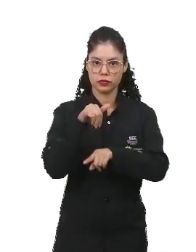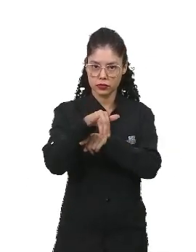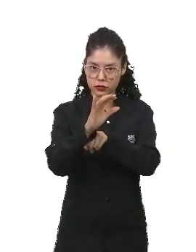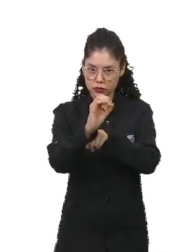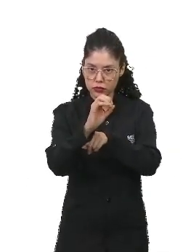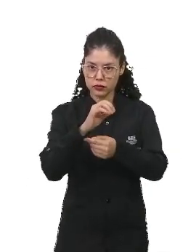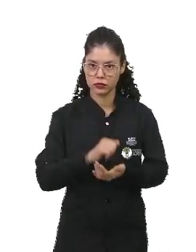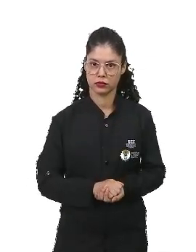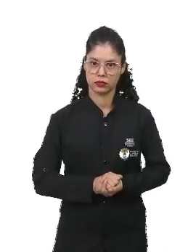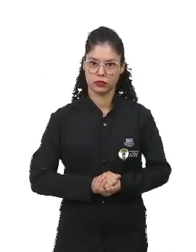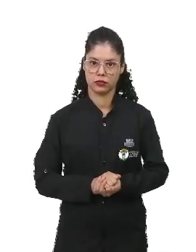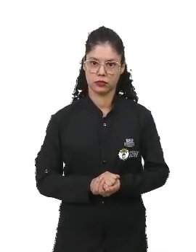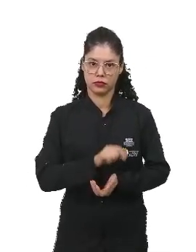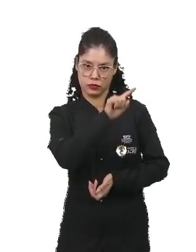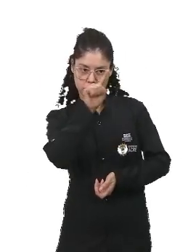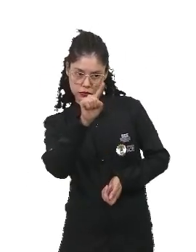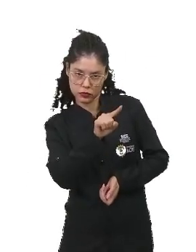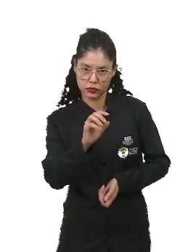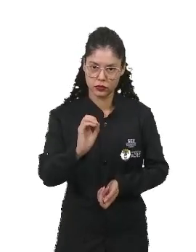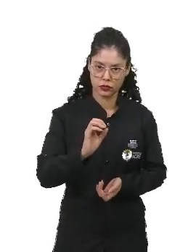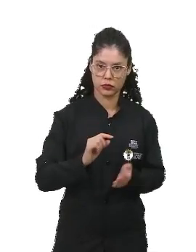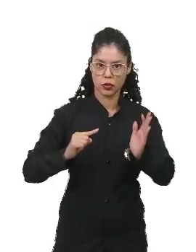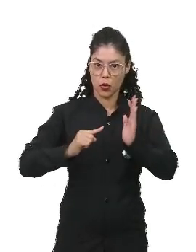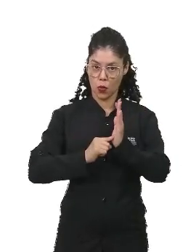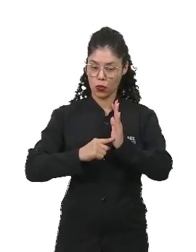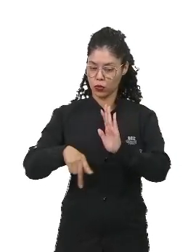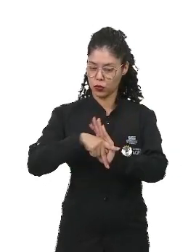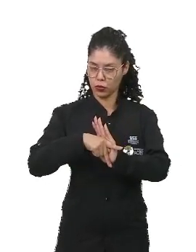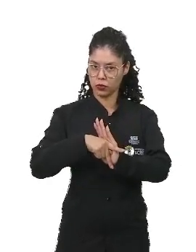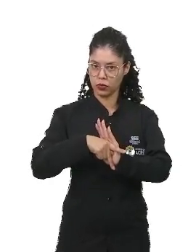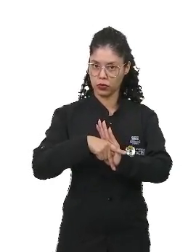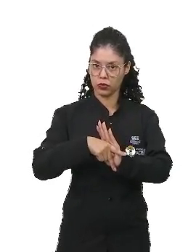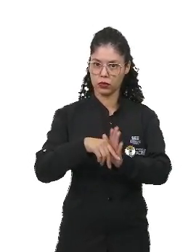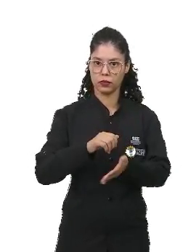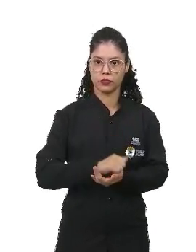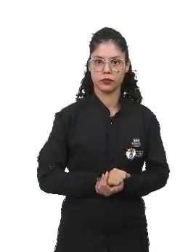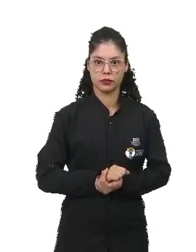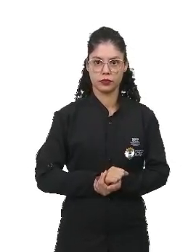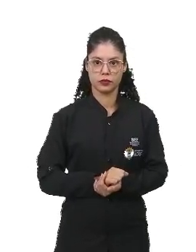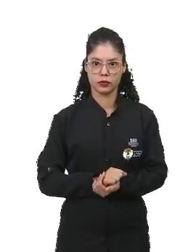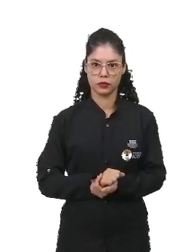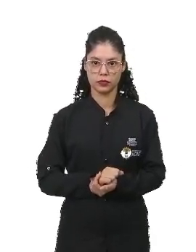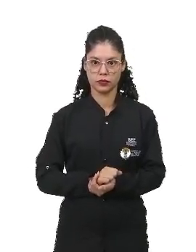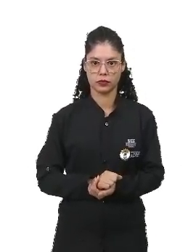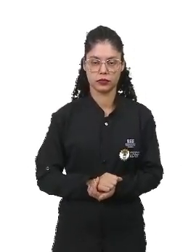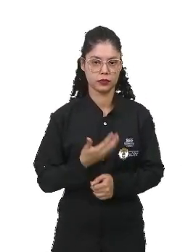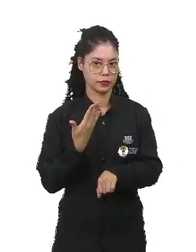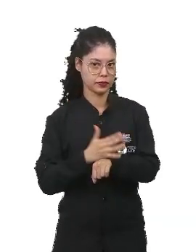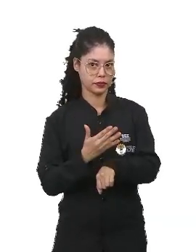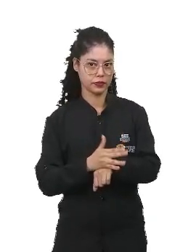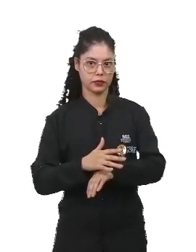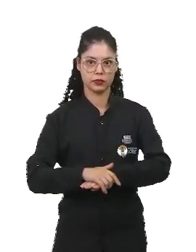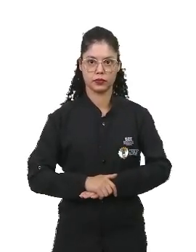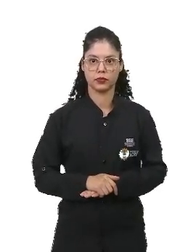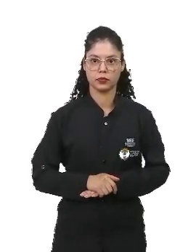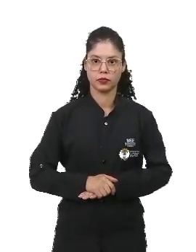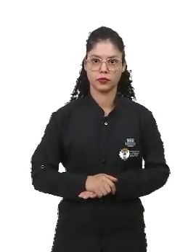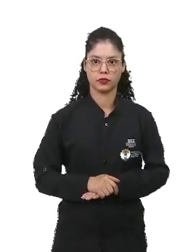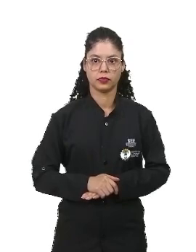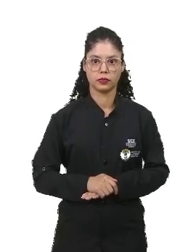y0, z0. É o ponto que é dado, ponto conhecido. Vamos treinar.